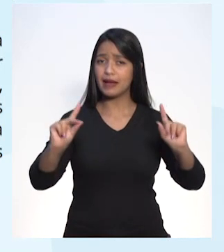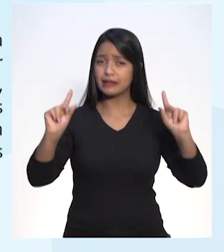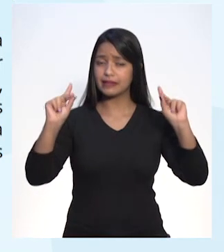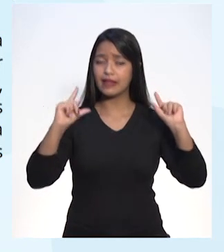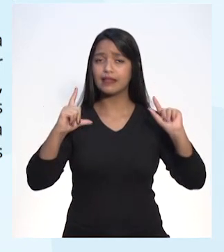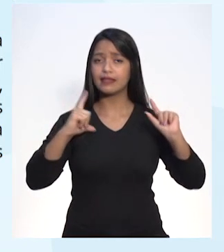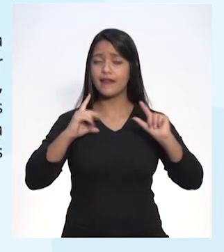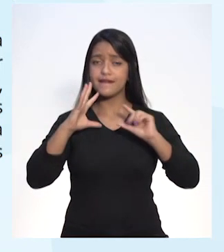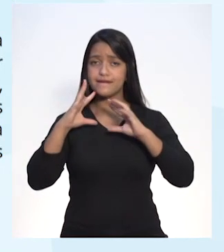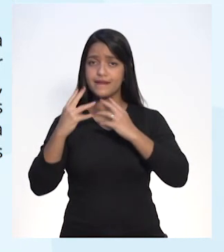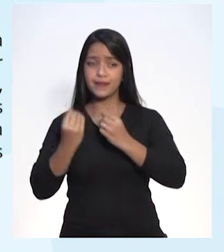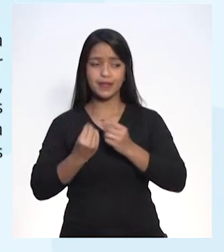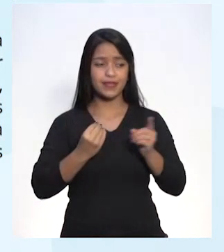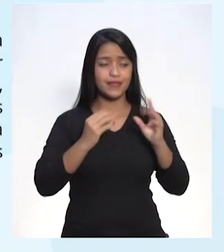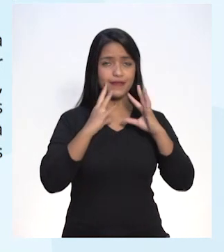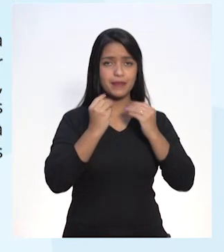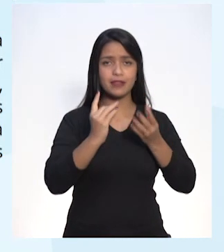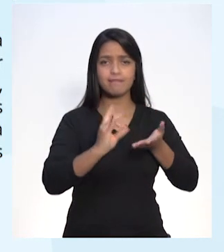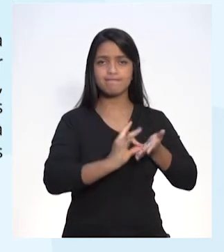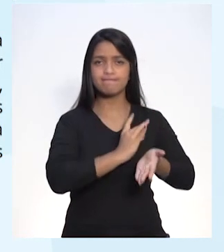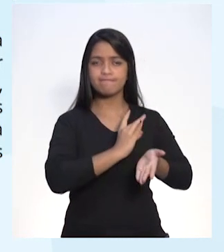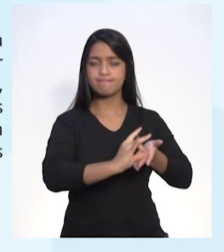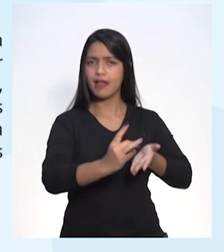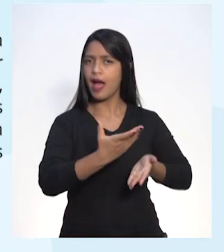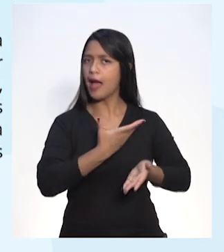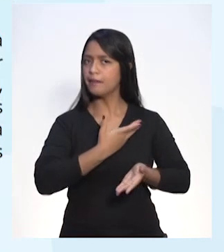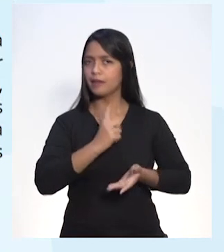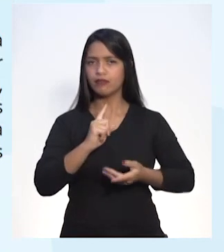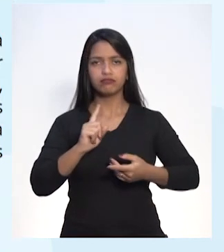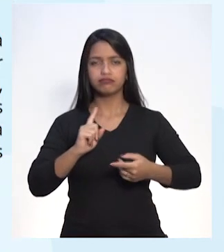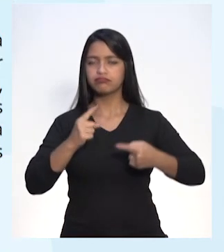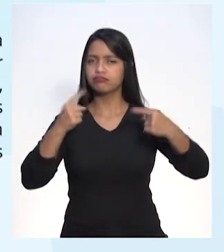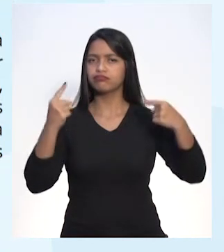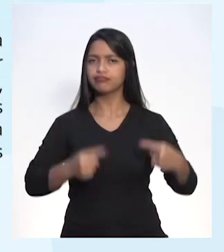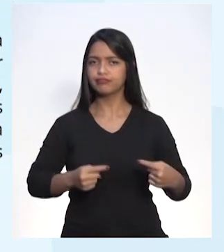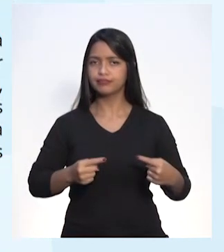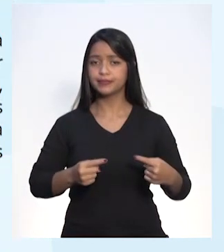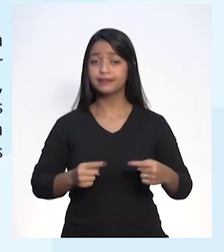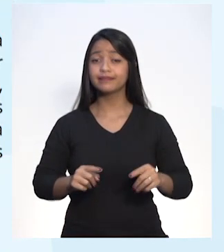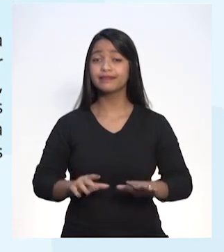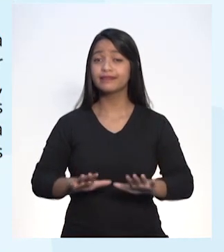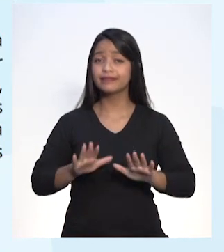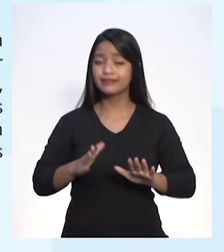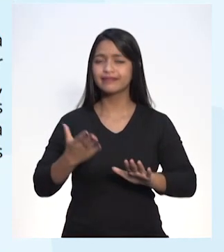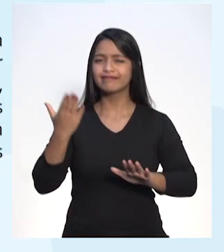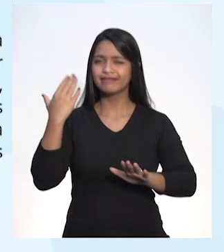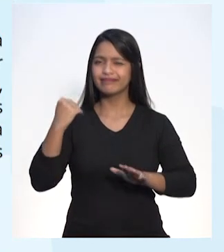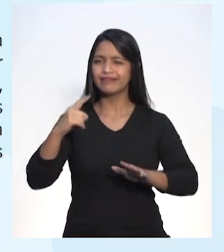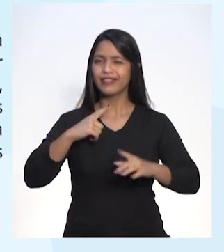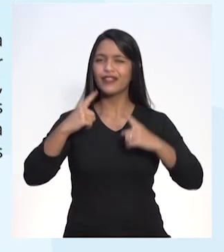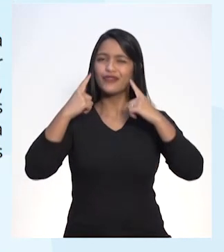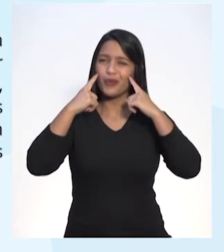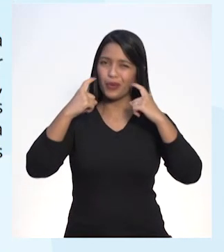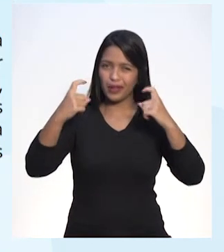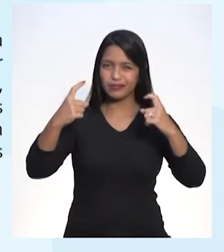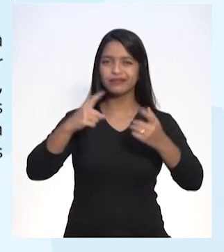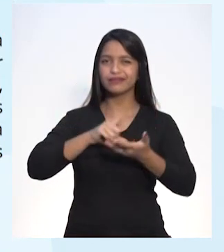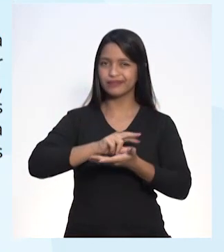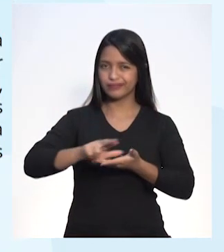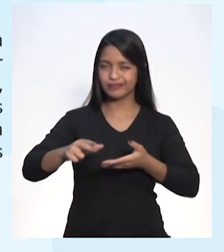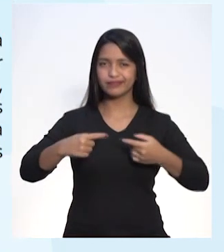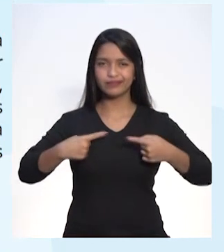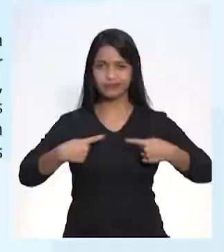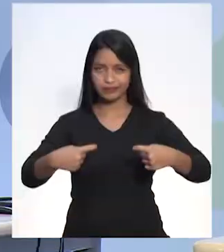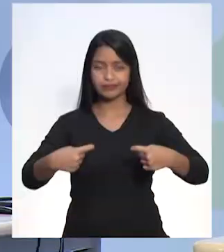me lembra, Déia? Não vou lembrar. Gente, Alguém? memória de lembra grávida, tá, Montecchio beleza e aqui. Jesus, esqueci